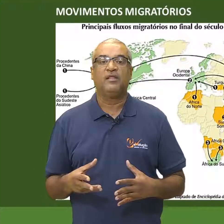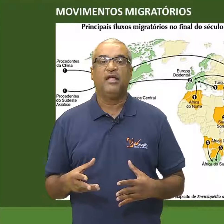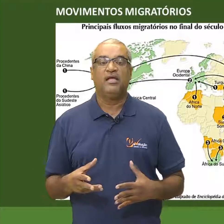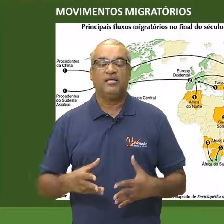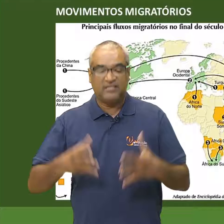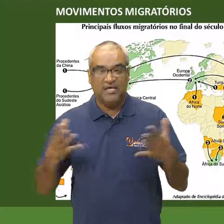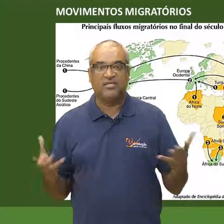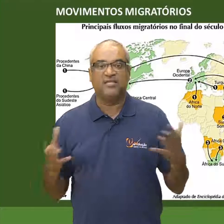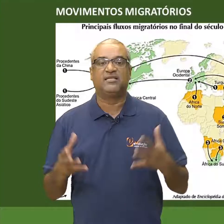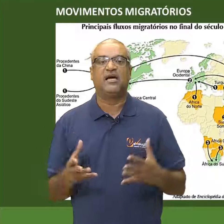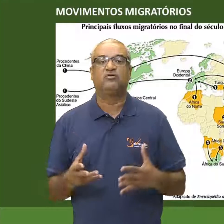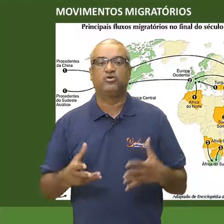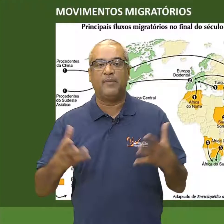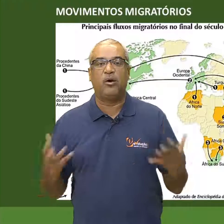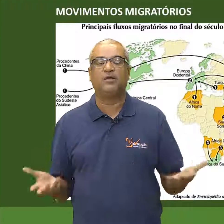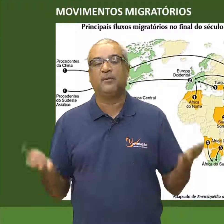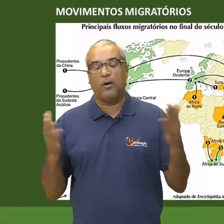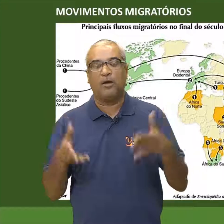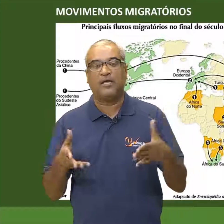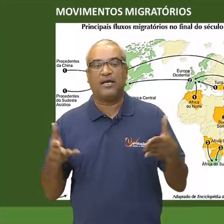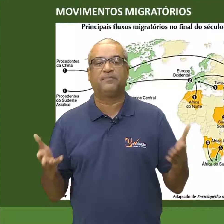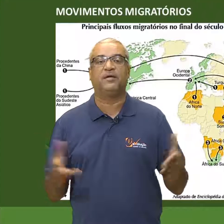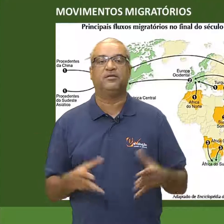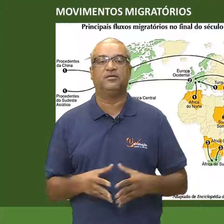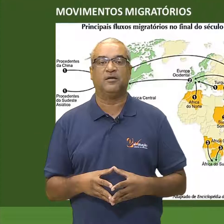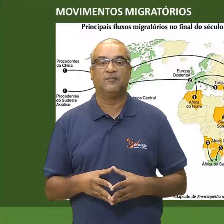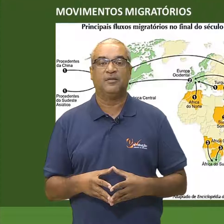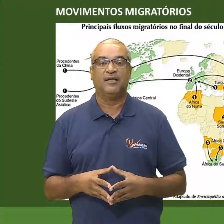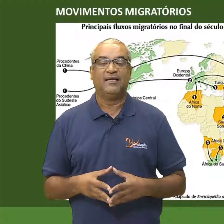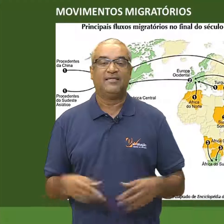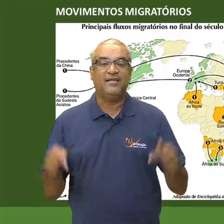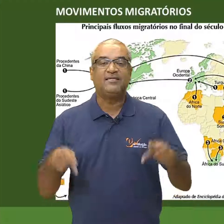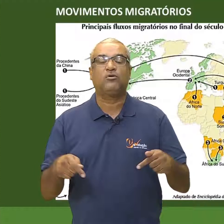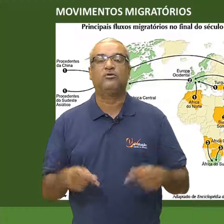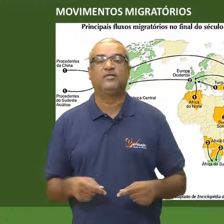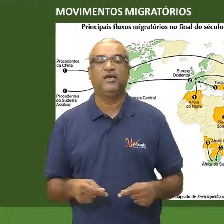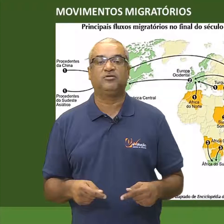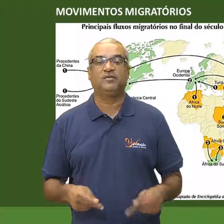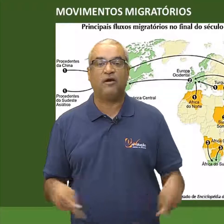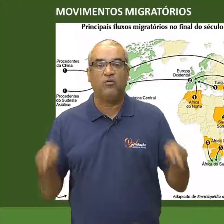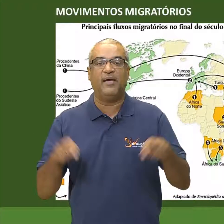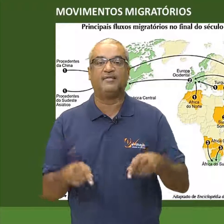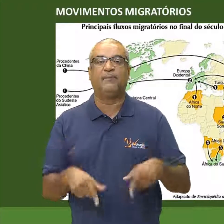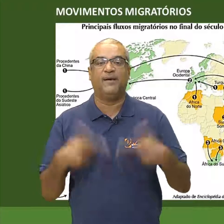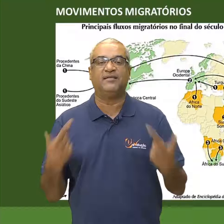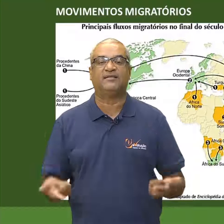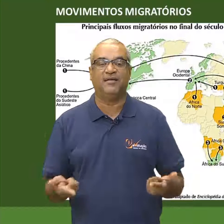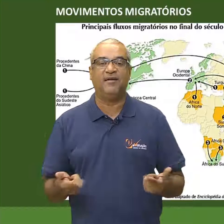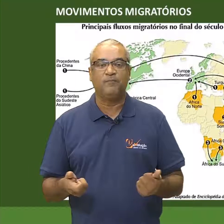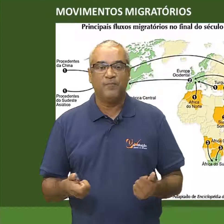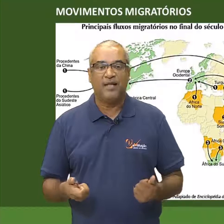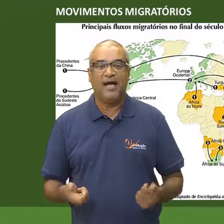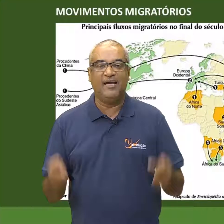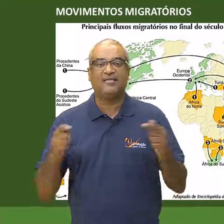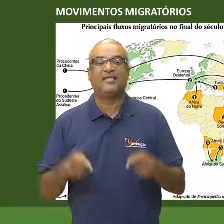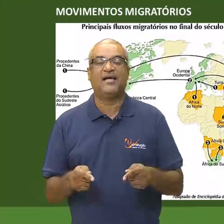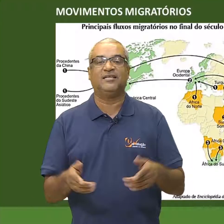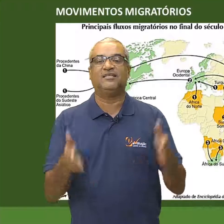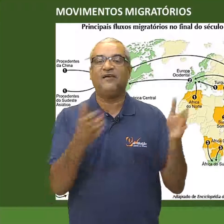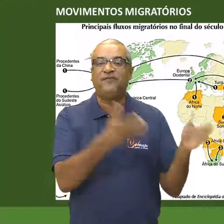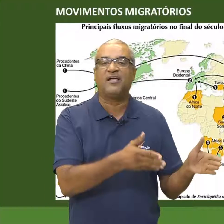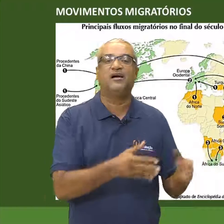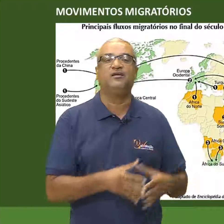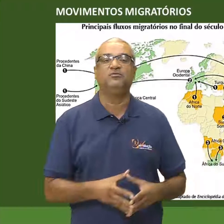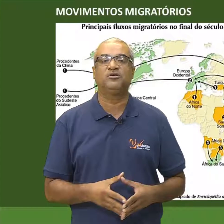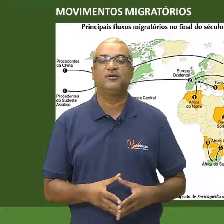então ser engessado sob a ordem capitalista. Nesse contexto já começa a aparecer a entrada